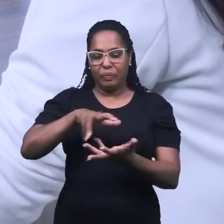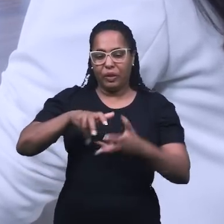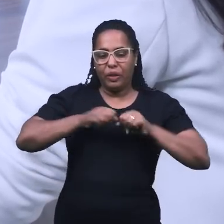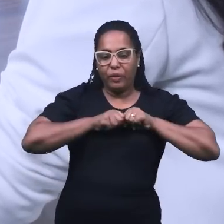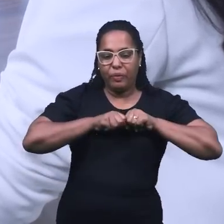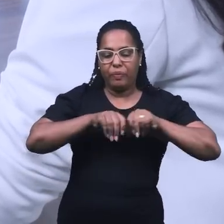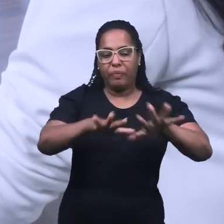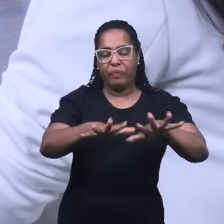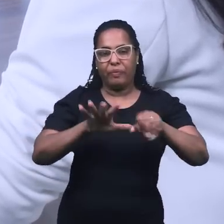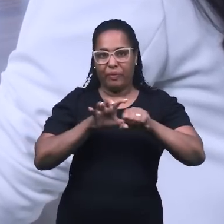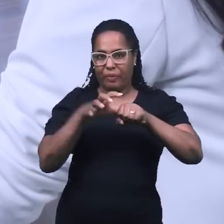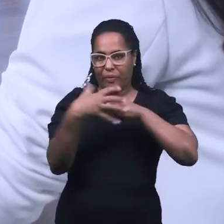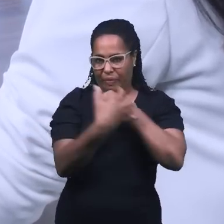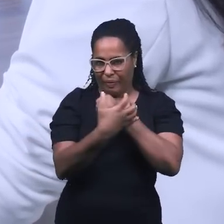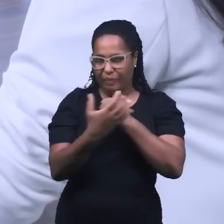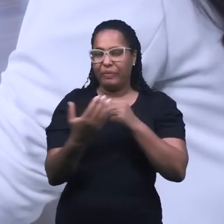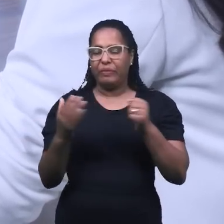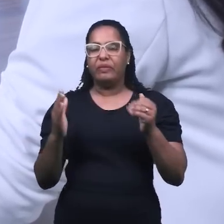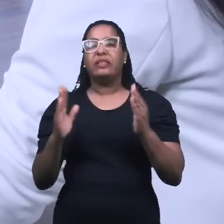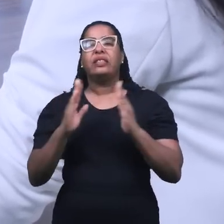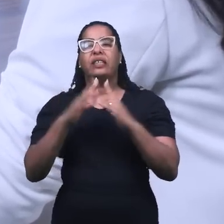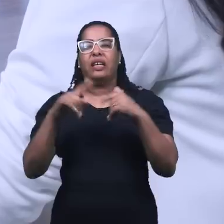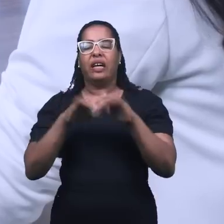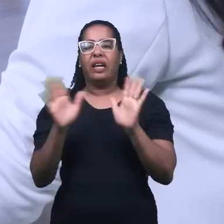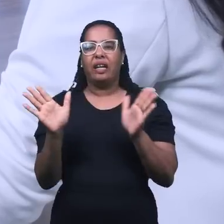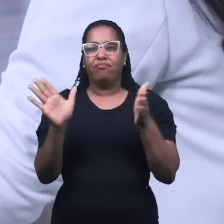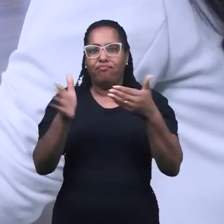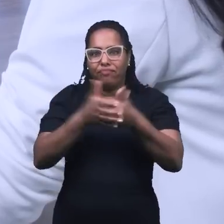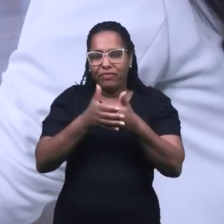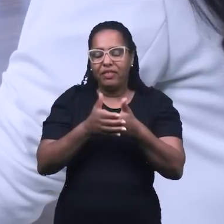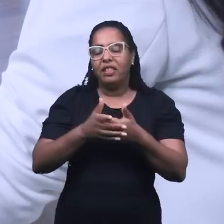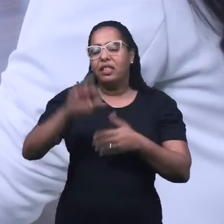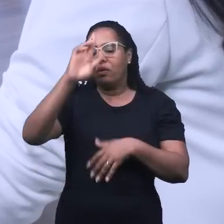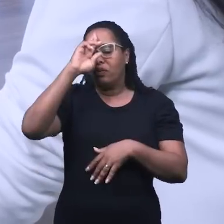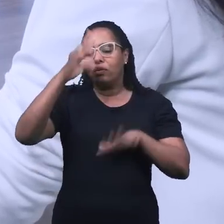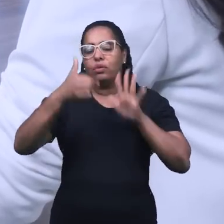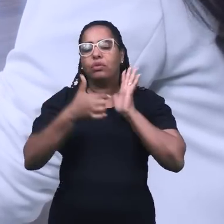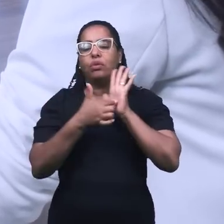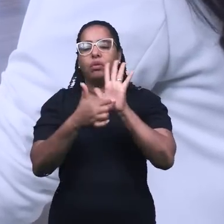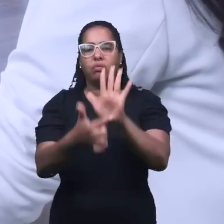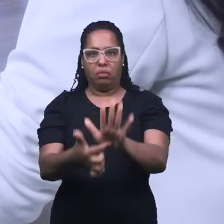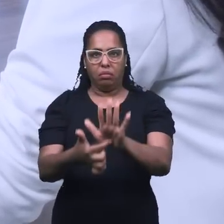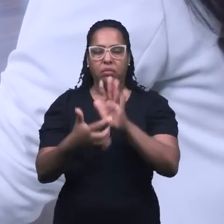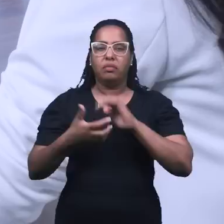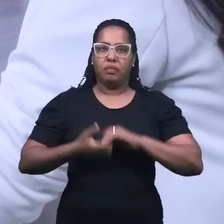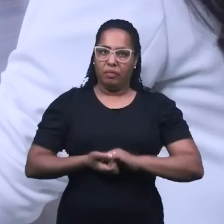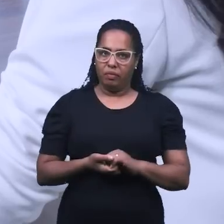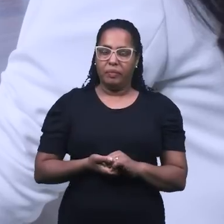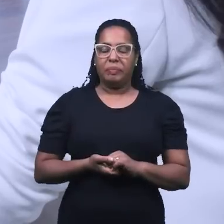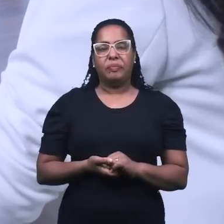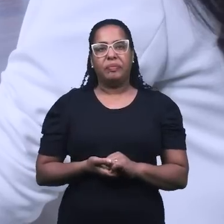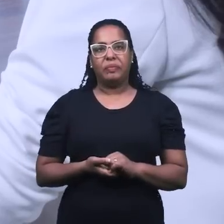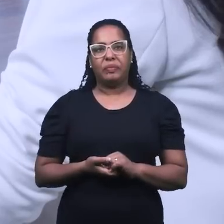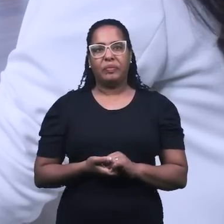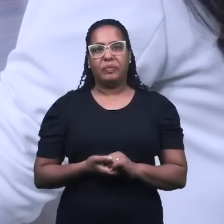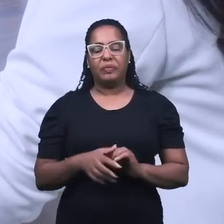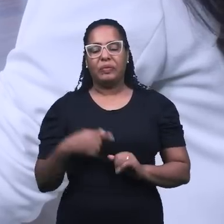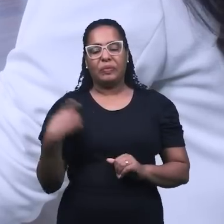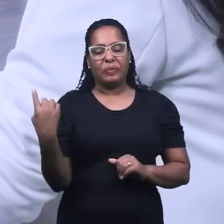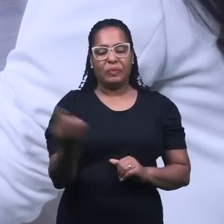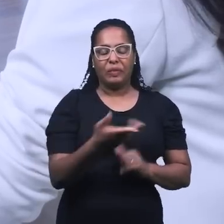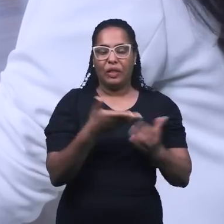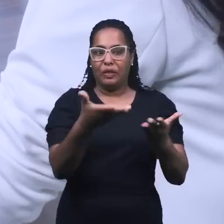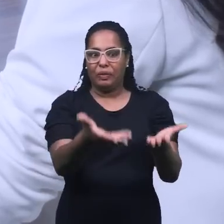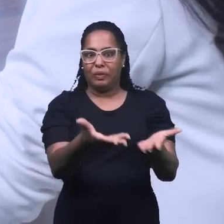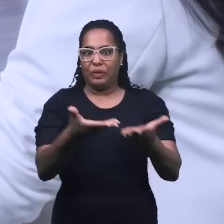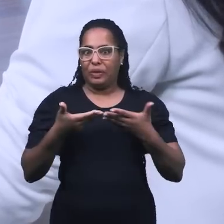causa da pandemia, as igrejas ficaram fechadas, né, surgiu essa necessidade. Então, nós